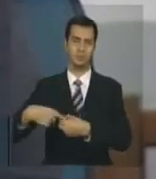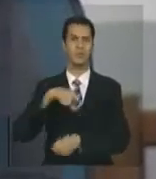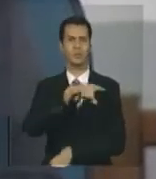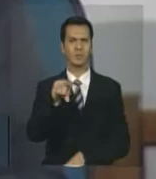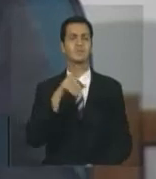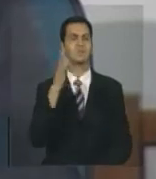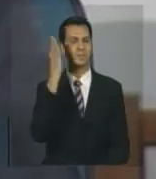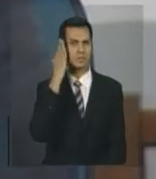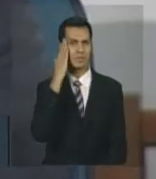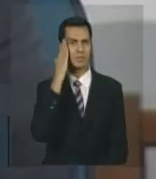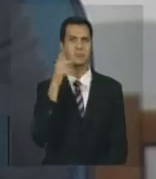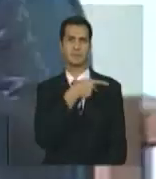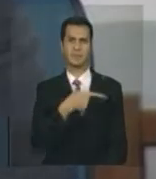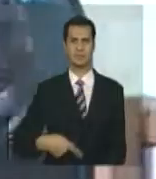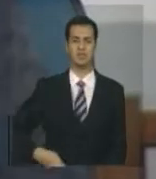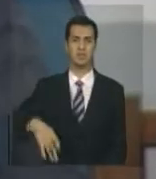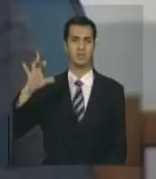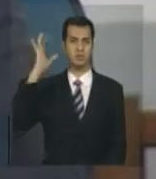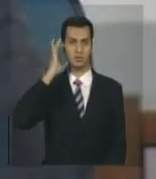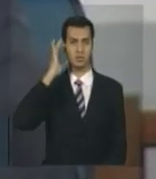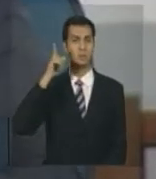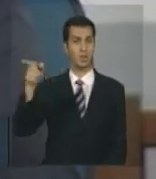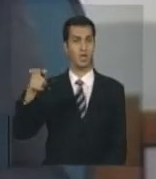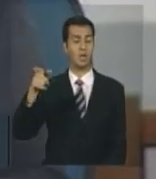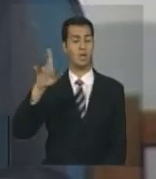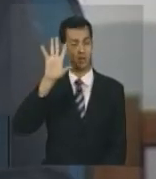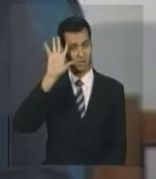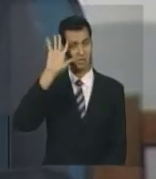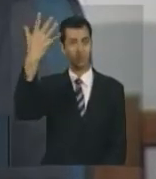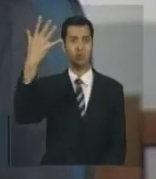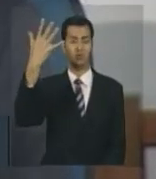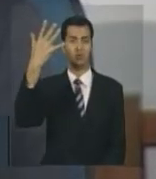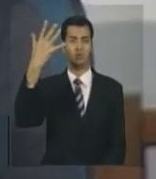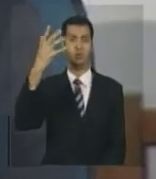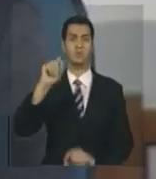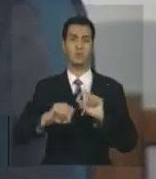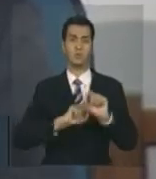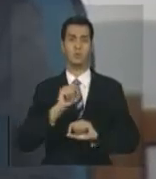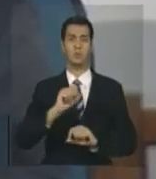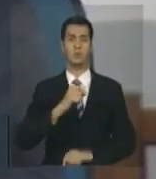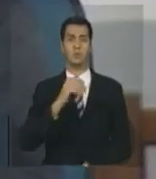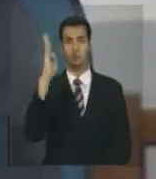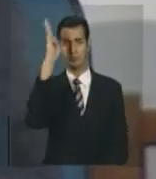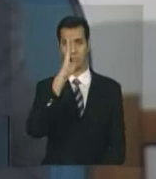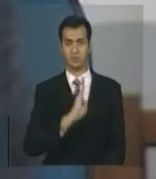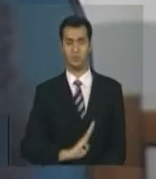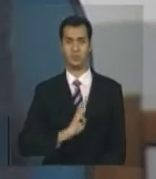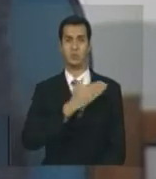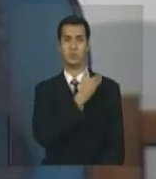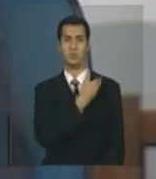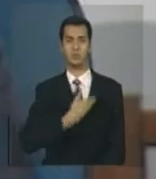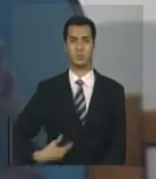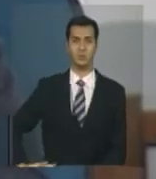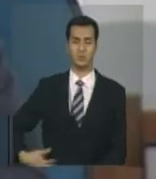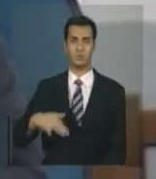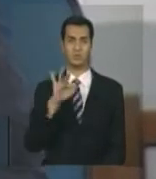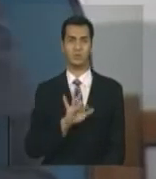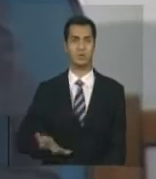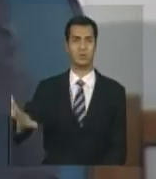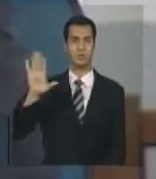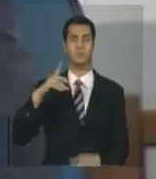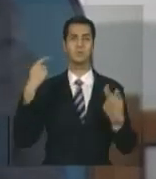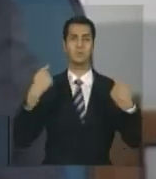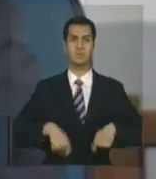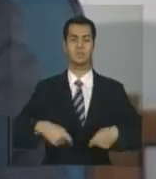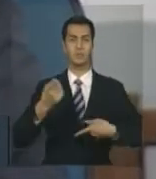Dilma determinou como diretriz, como orientação, que o governo brasileiro pudesse virar o jogo da